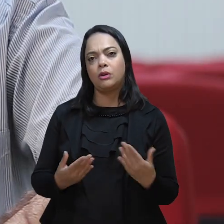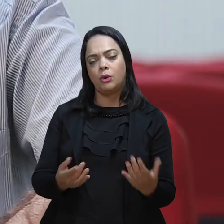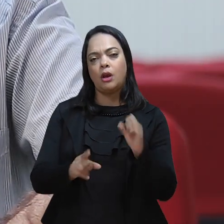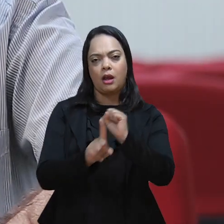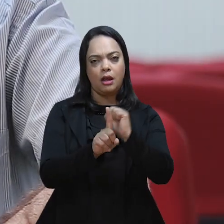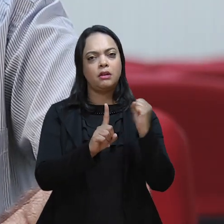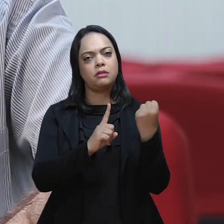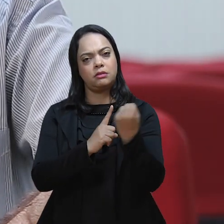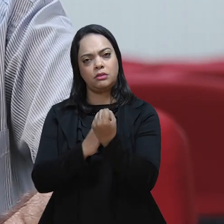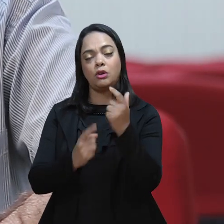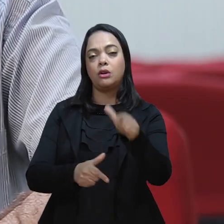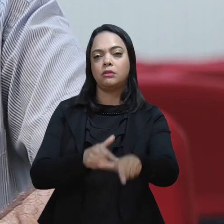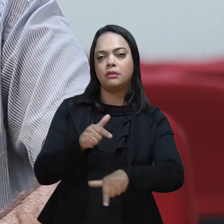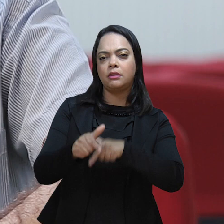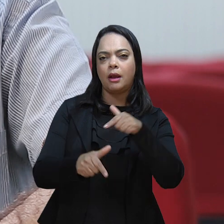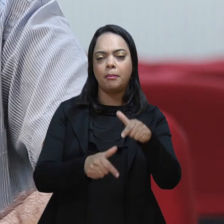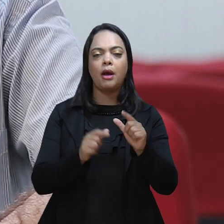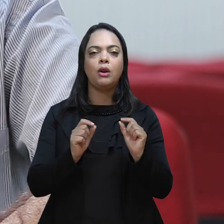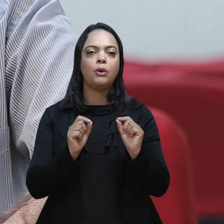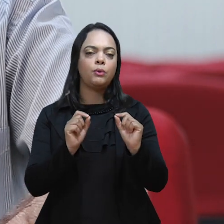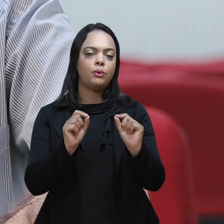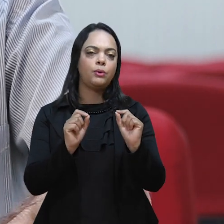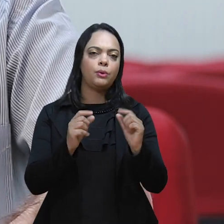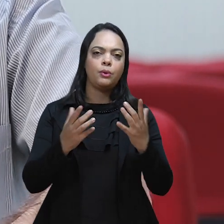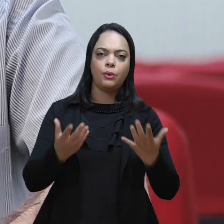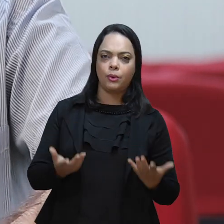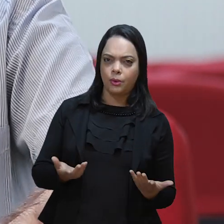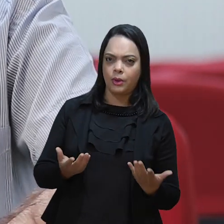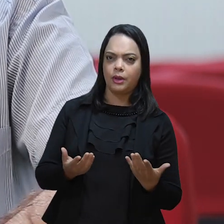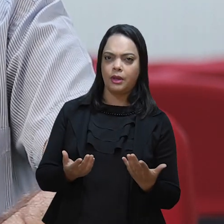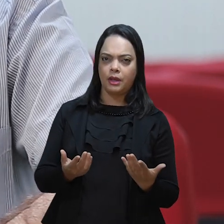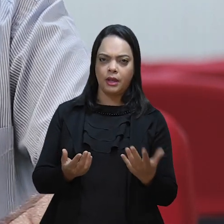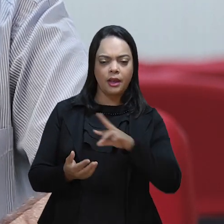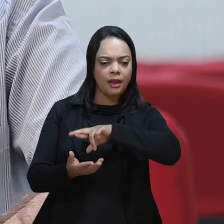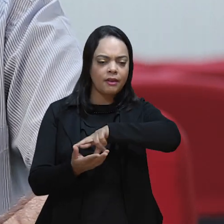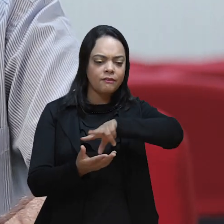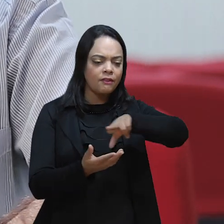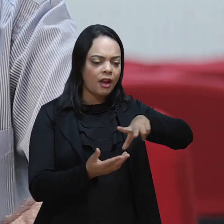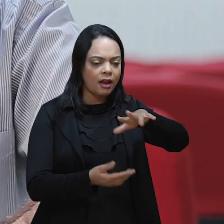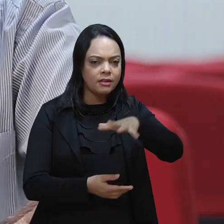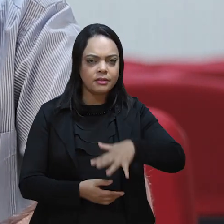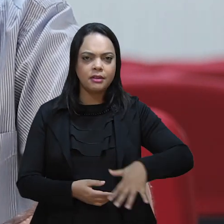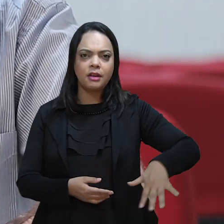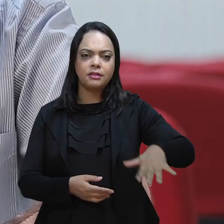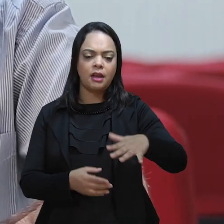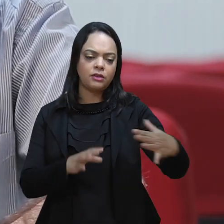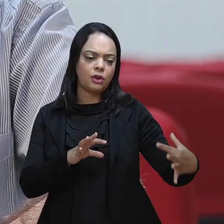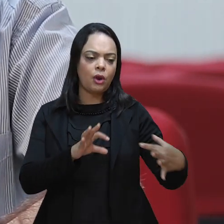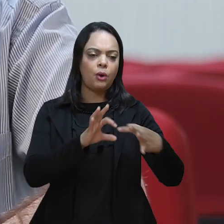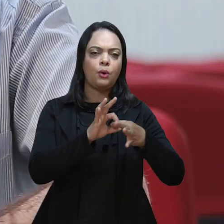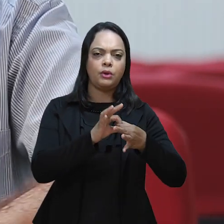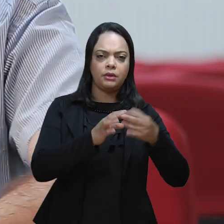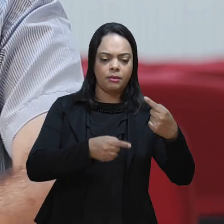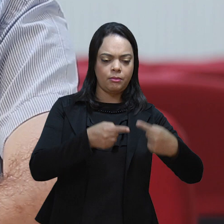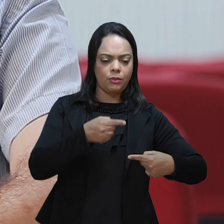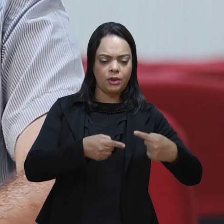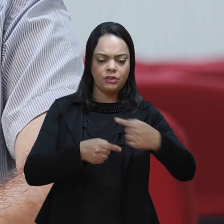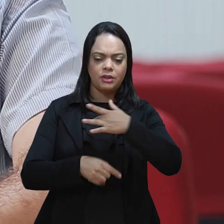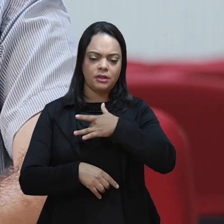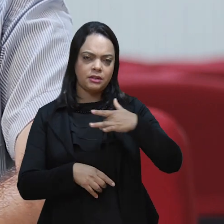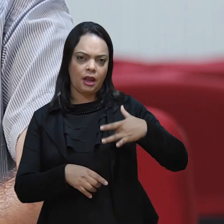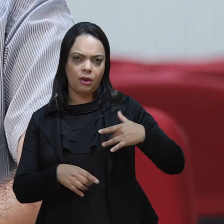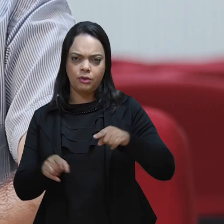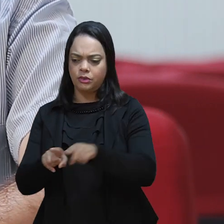social trabalha bastante nessa lógica da intersetorialidade, né? Fazer essa ponte da política da saúde com as